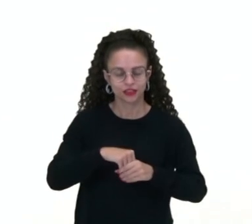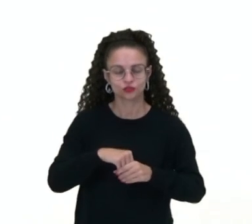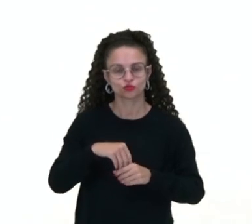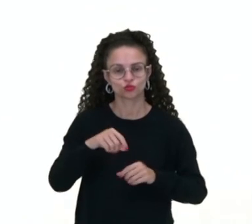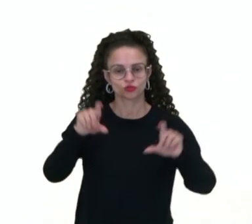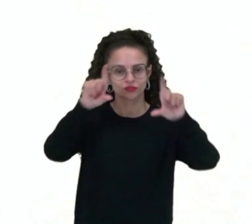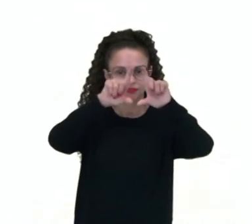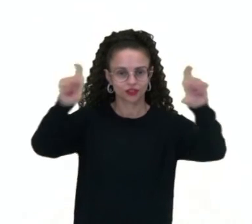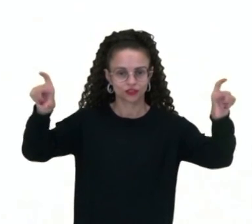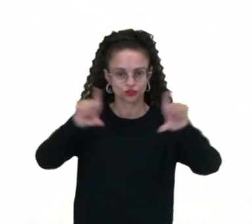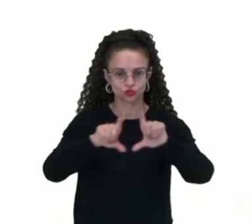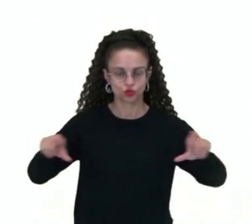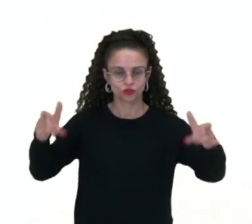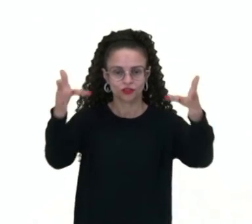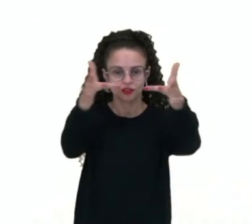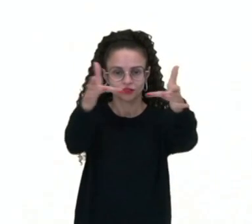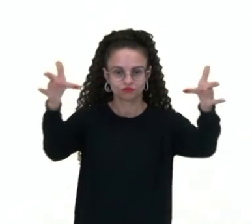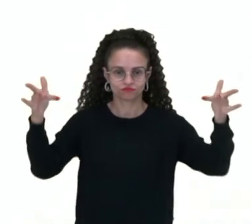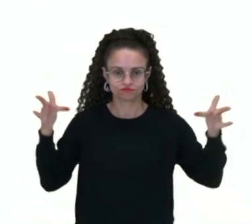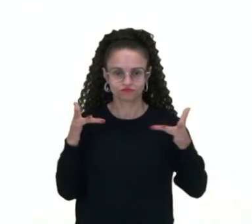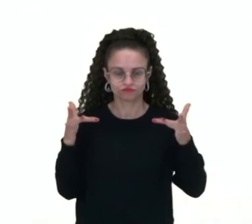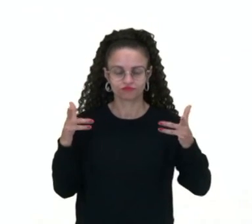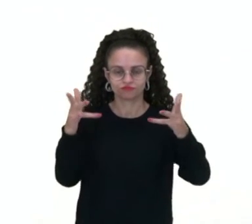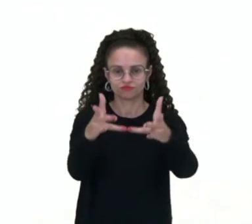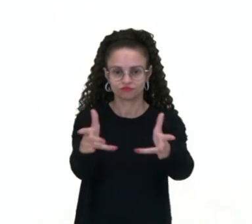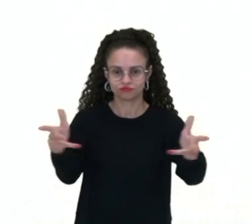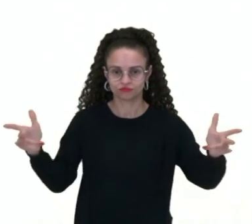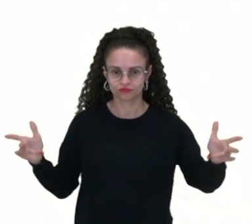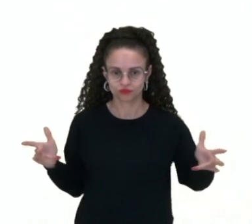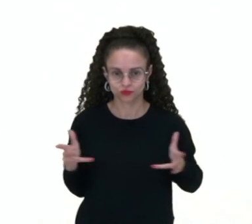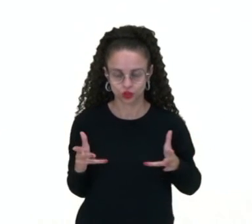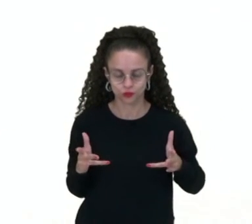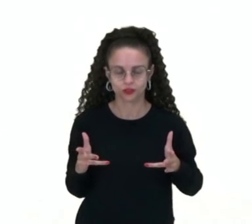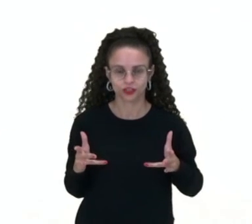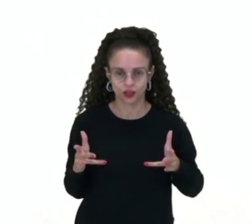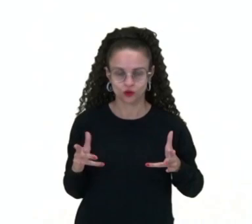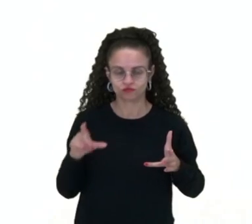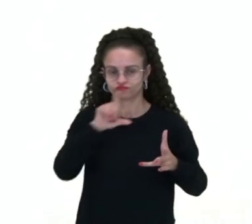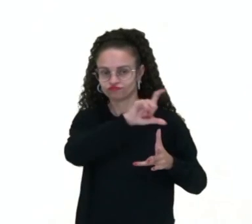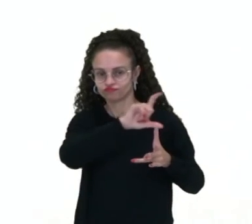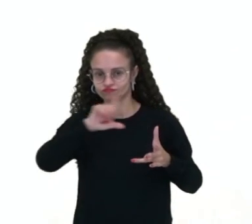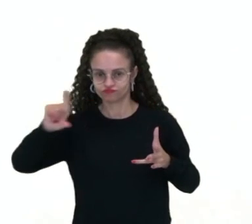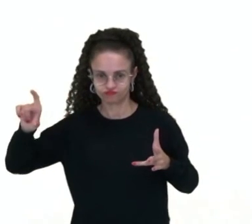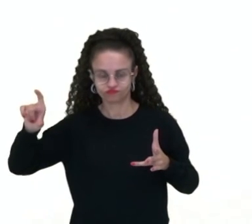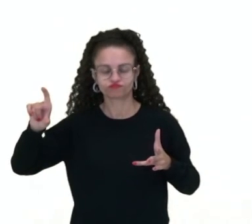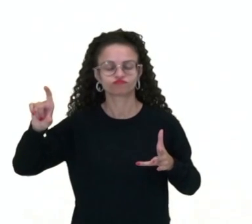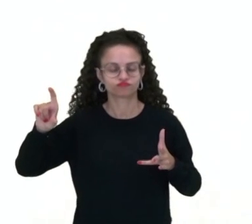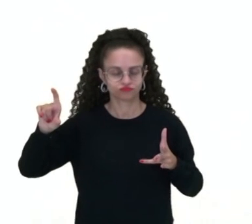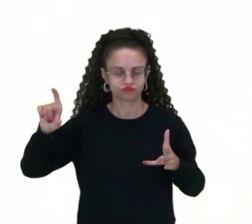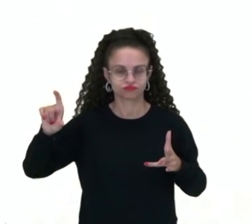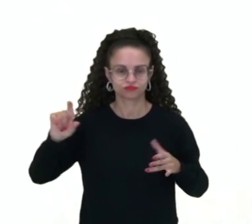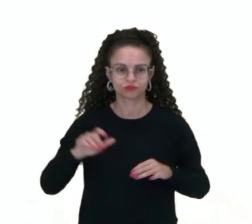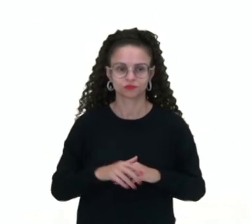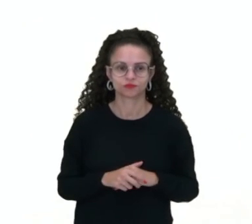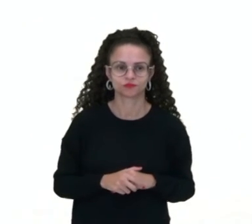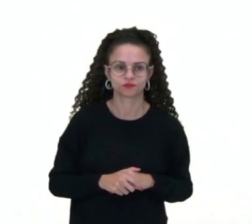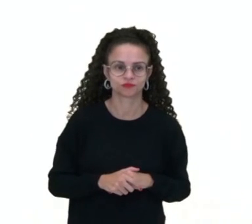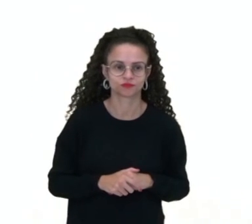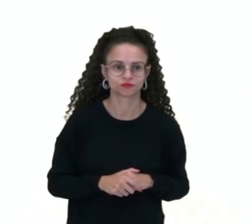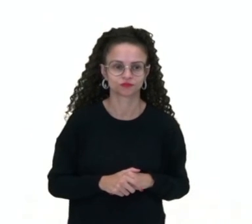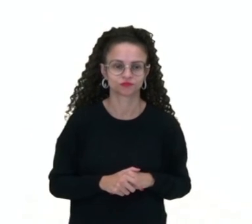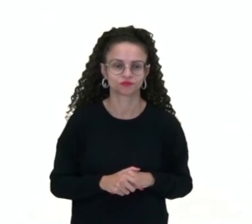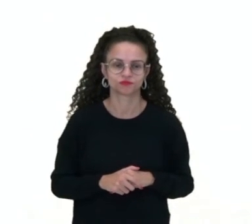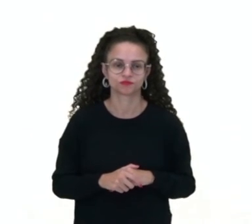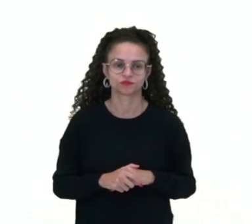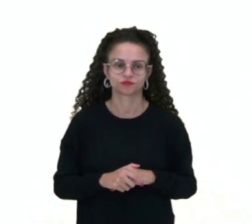zona que no mapa está pintada de laranja lá para você. Na zona tropical, ou então também chamada de zona intertropical, tá